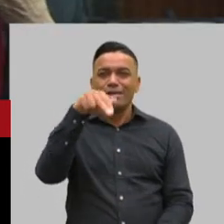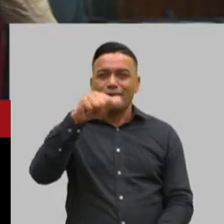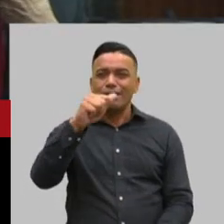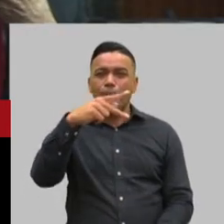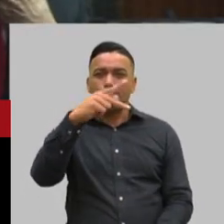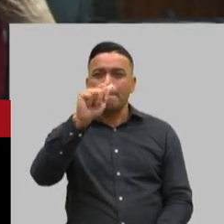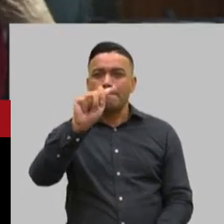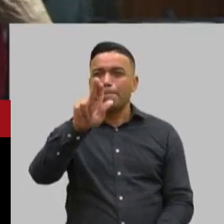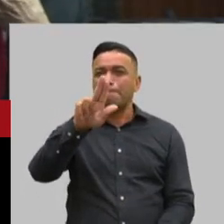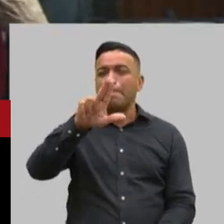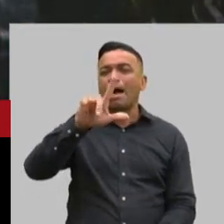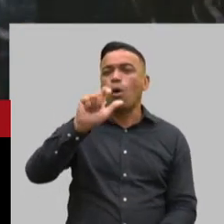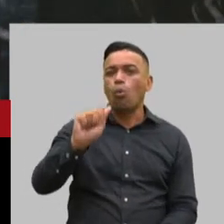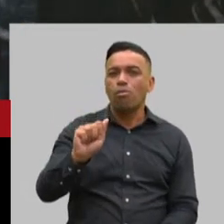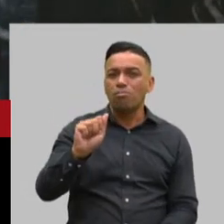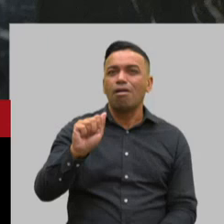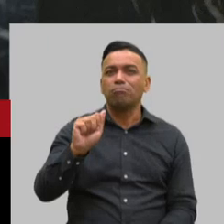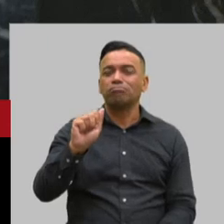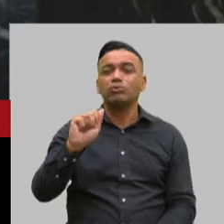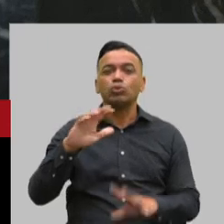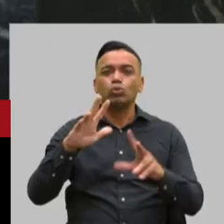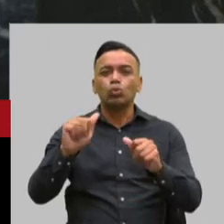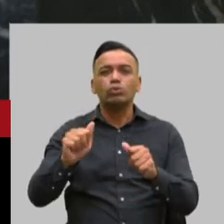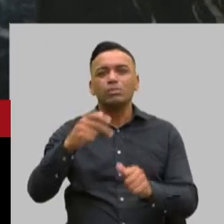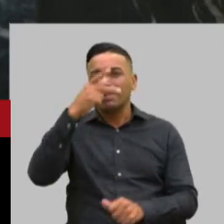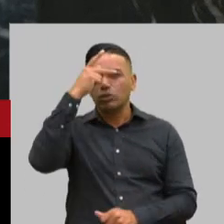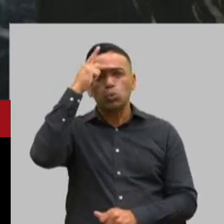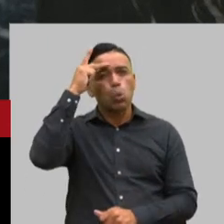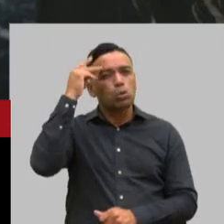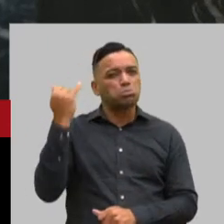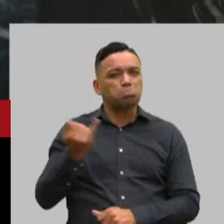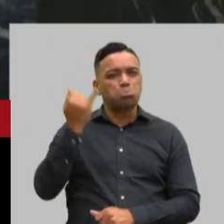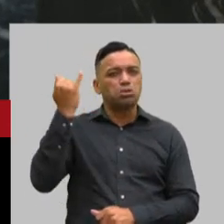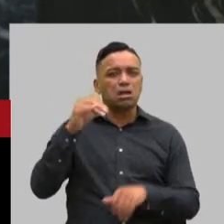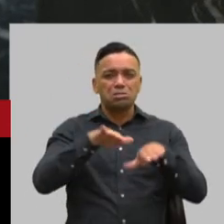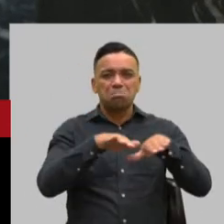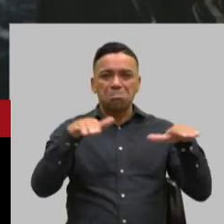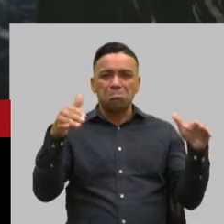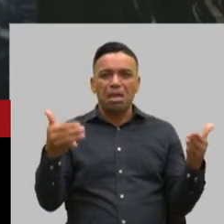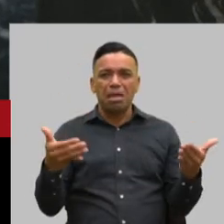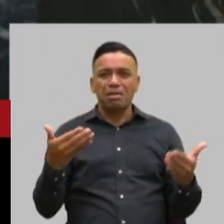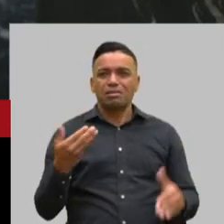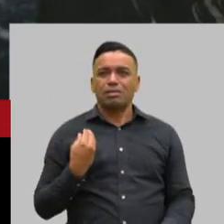que estão compondo, autoridades que compõem essa mesa,